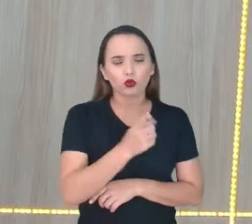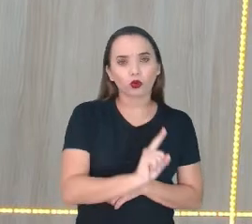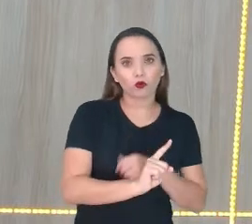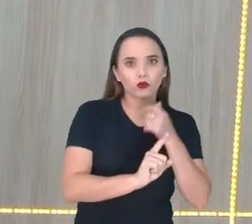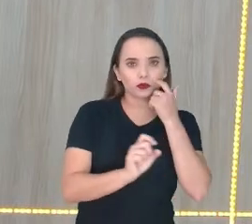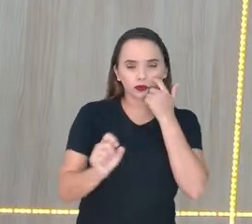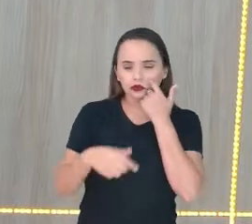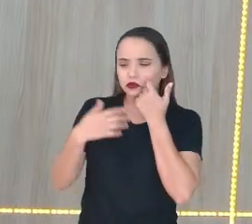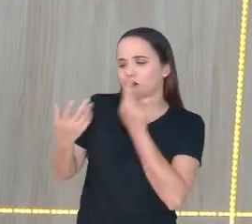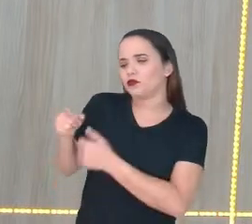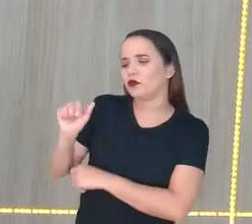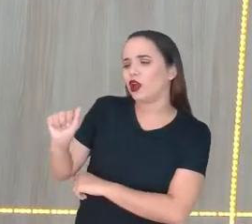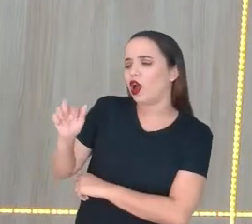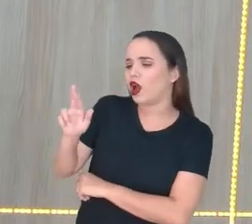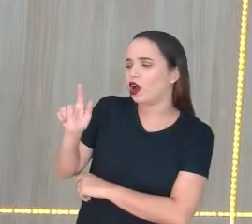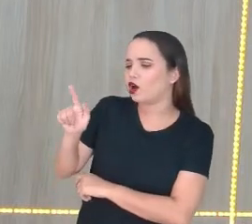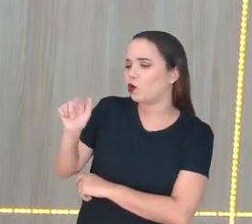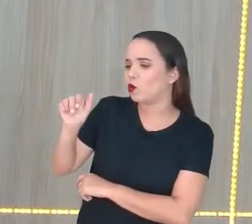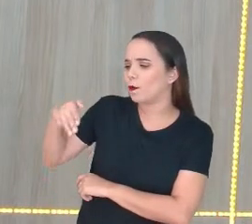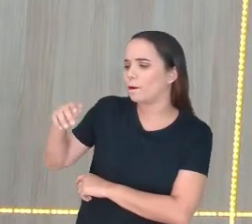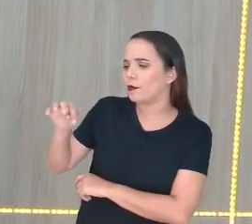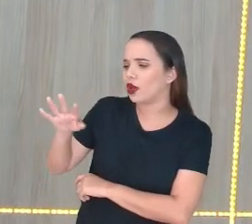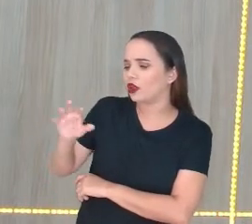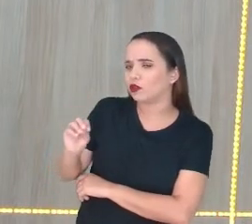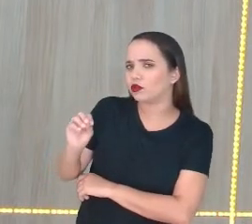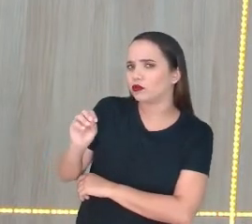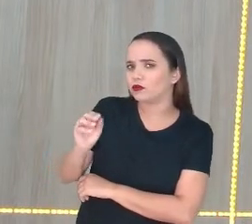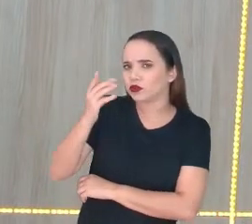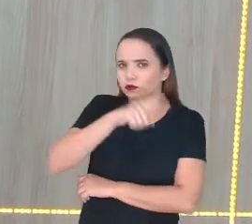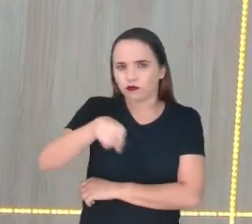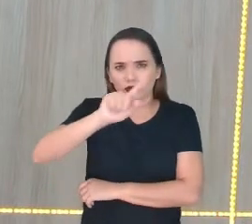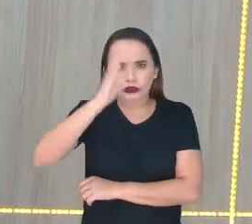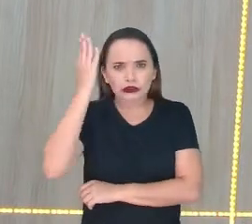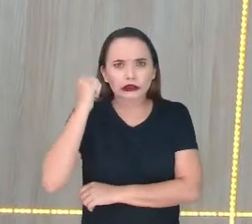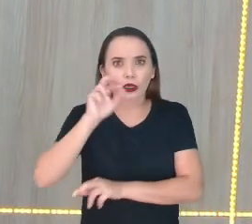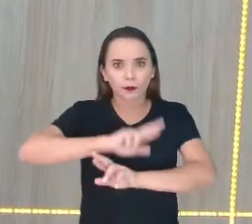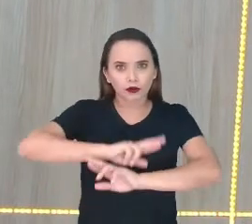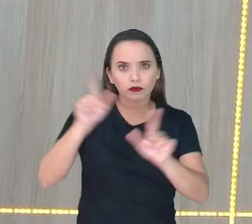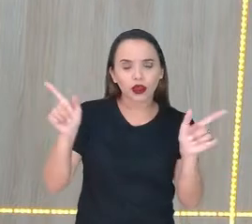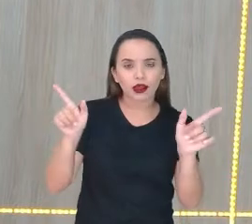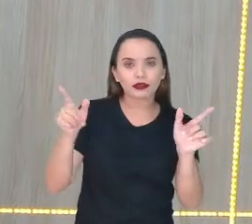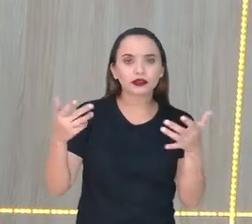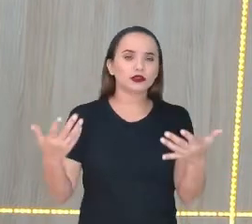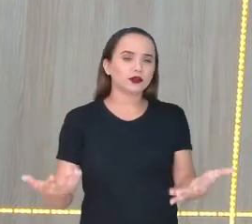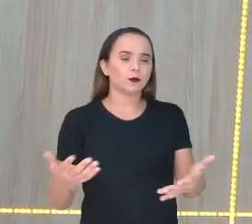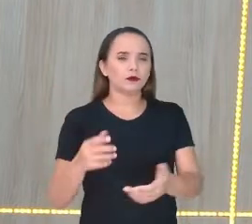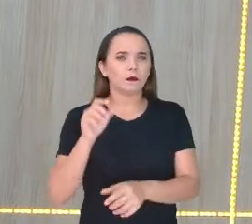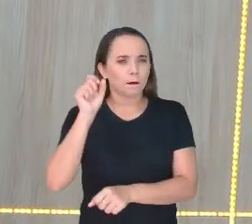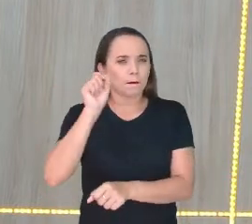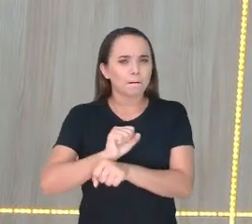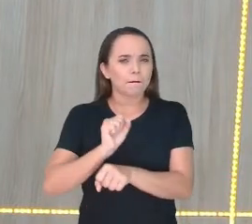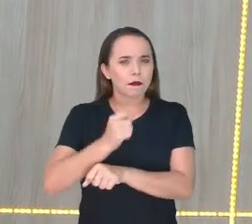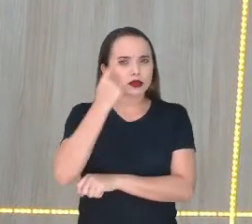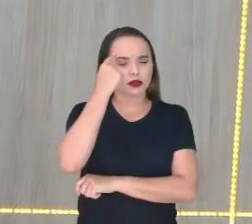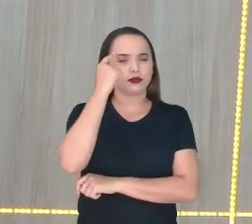eles? O que é que vocês me dizem? Será que vocês conseguem diferenciar? Pensa um pouquinho só.